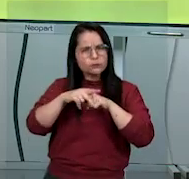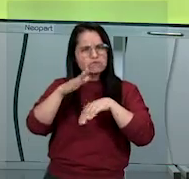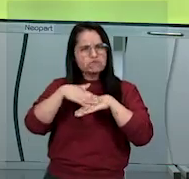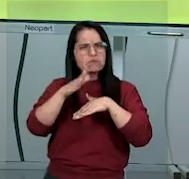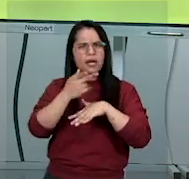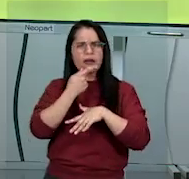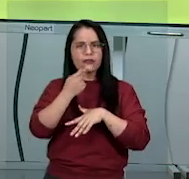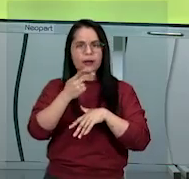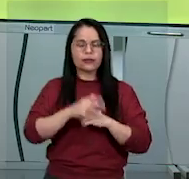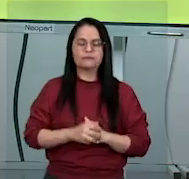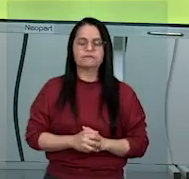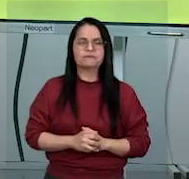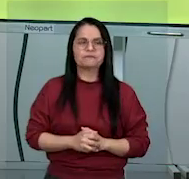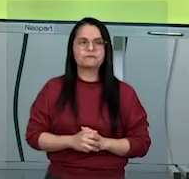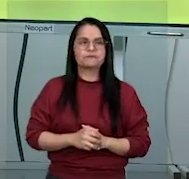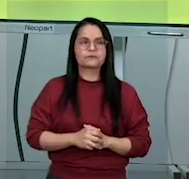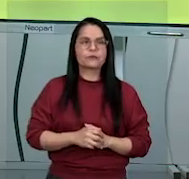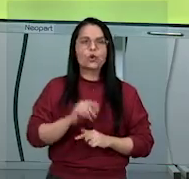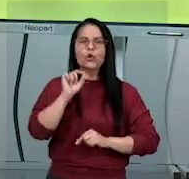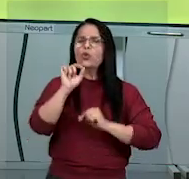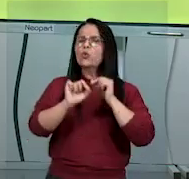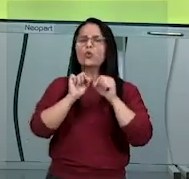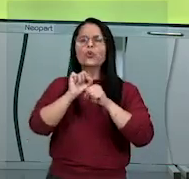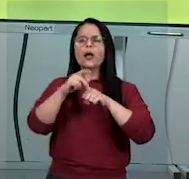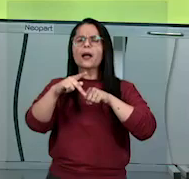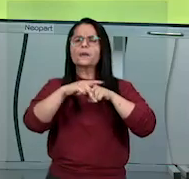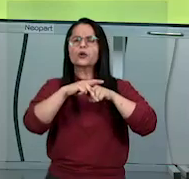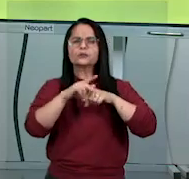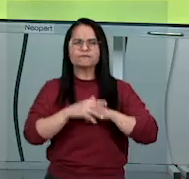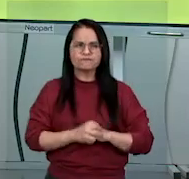aula. O que é pronome?